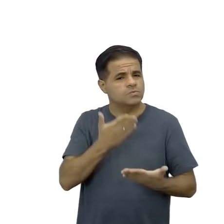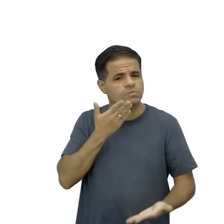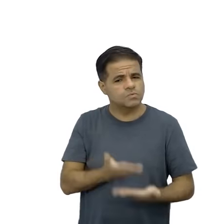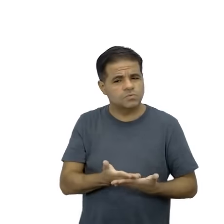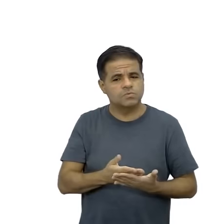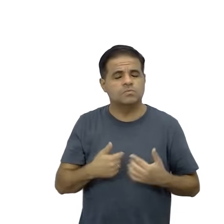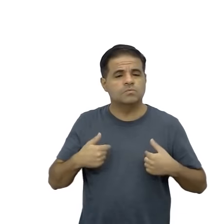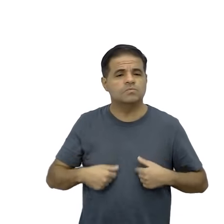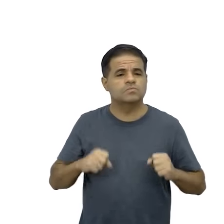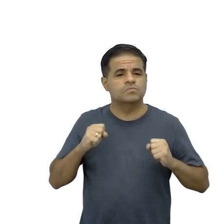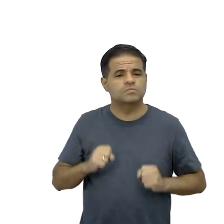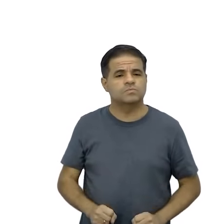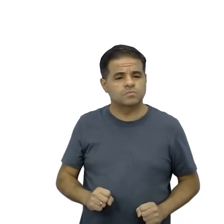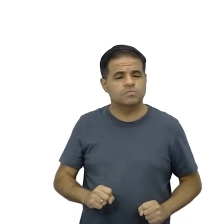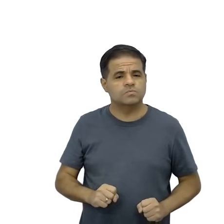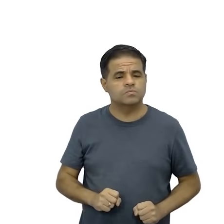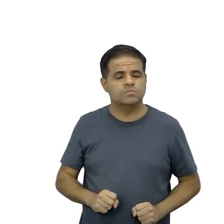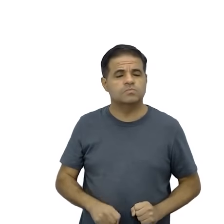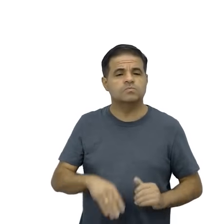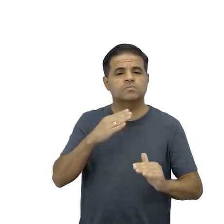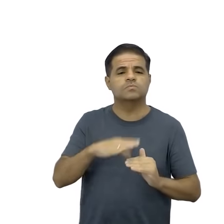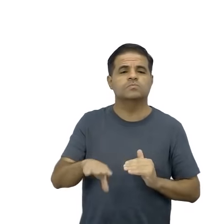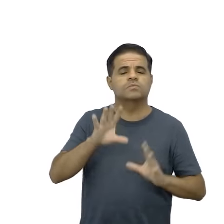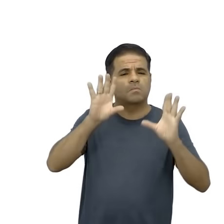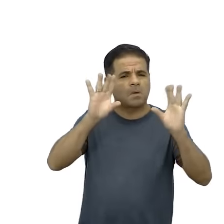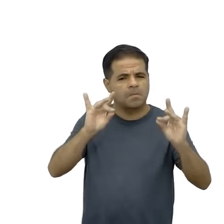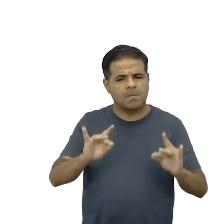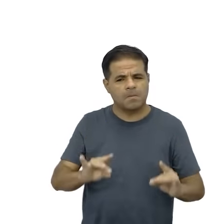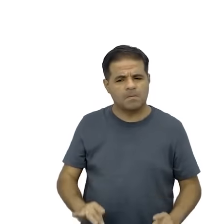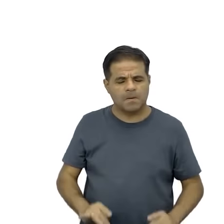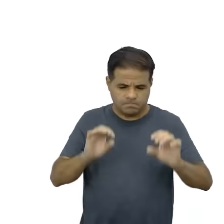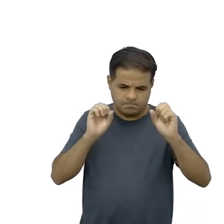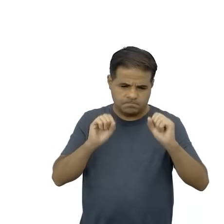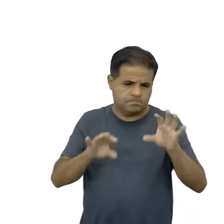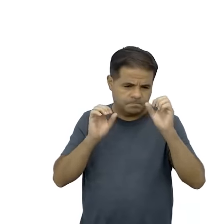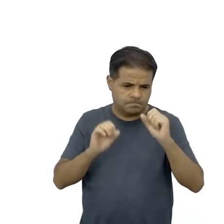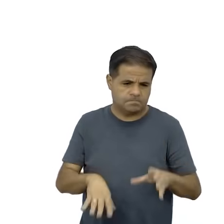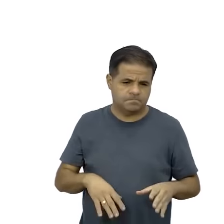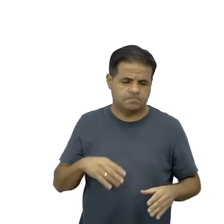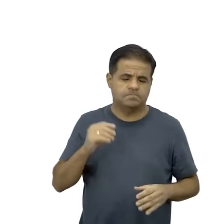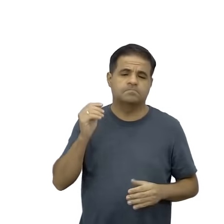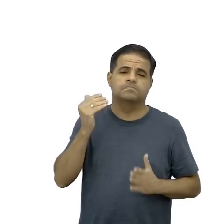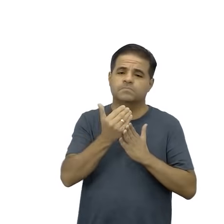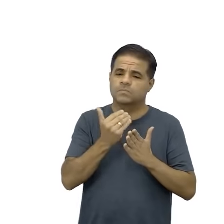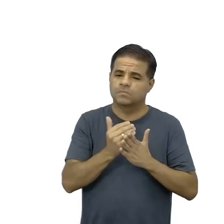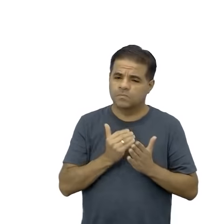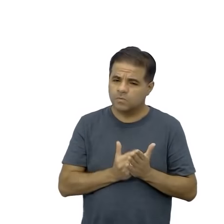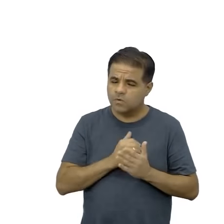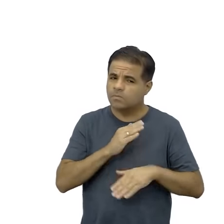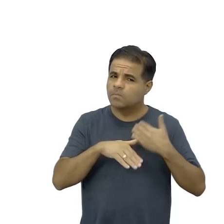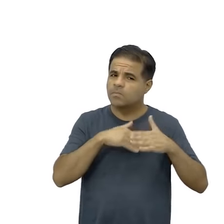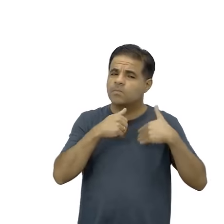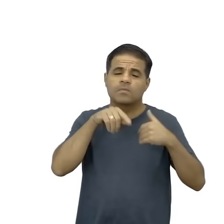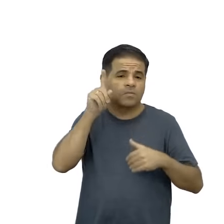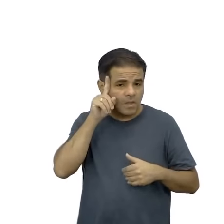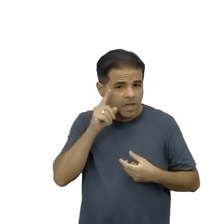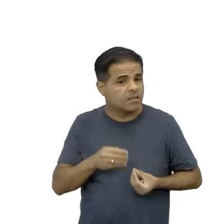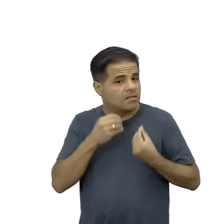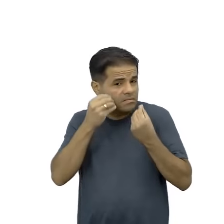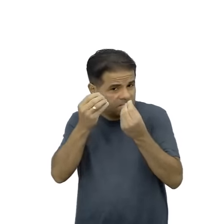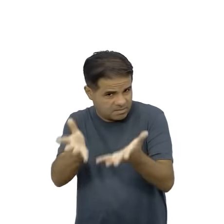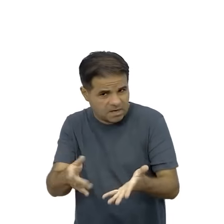Eu posso também encaminhar orientações detalhadas de atividades para os estudantes, com cronograma de desenvolvimento e a data de entrega